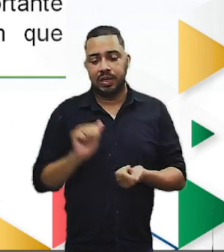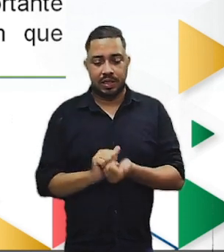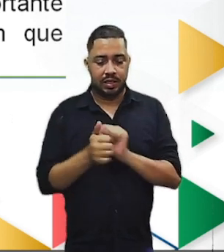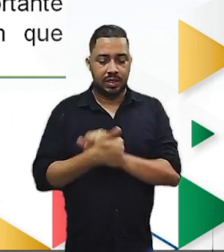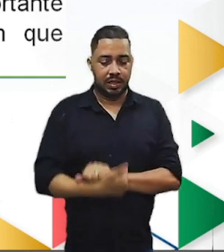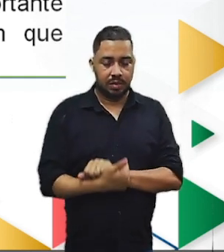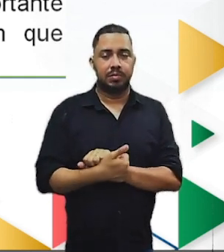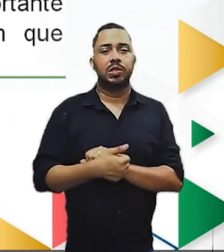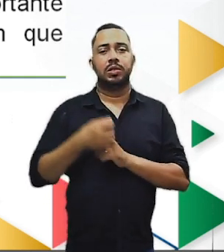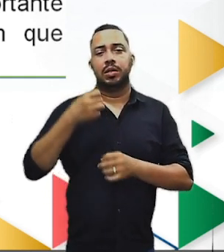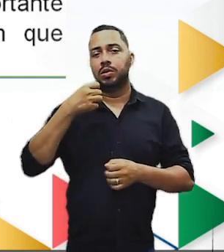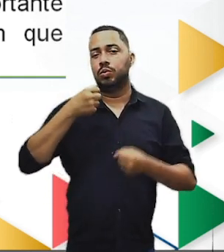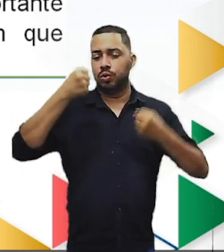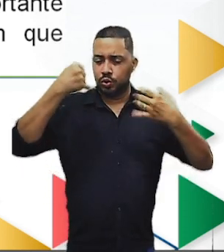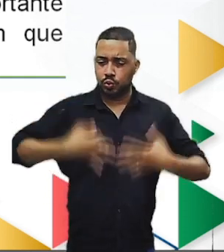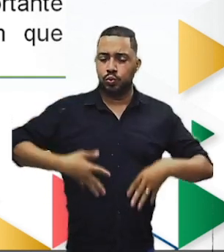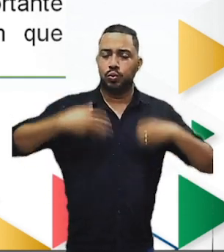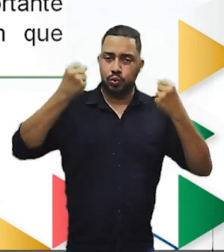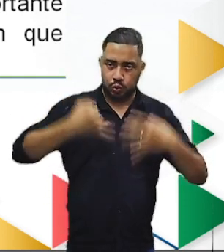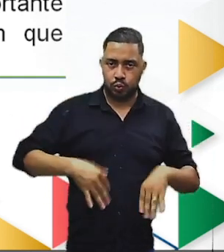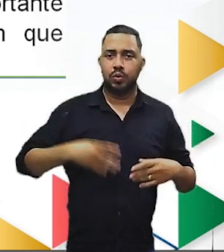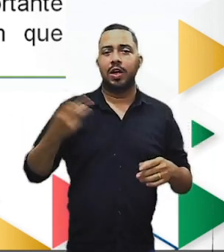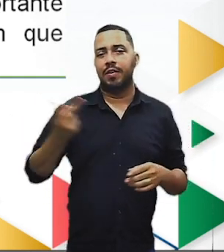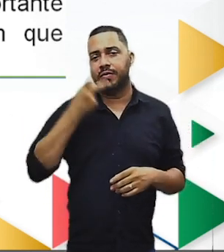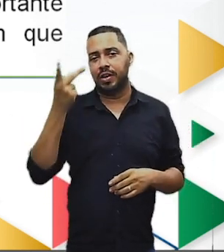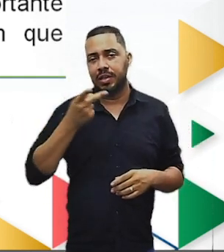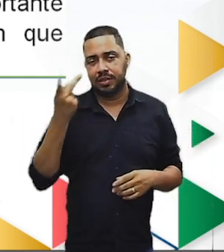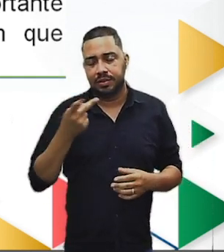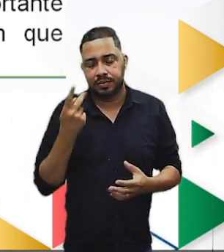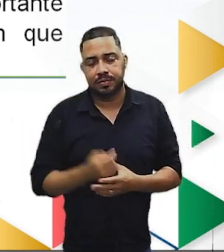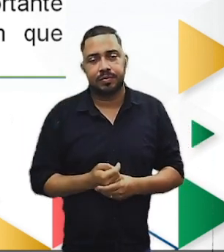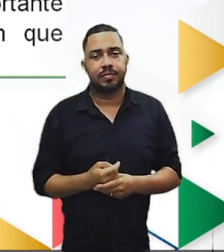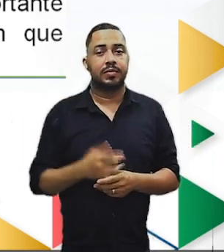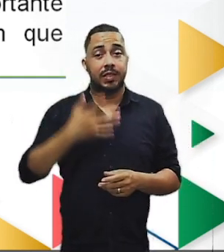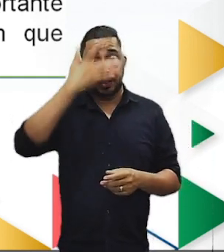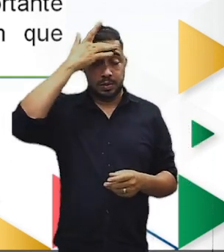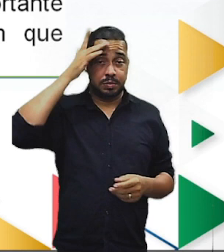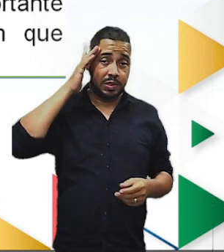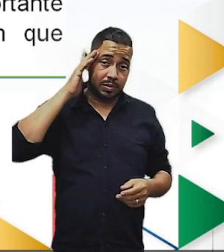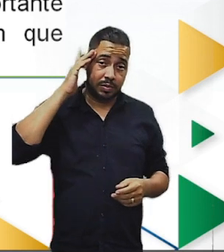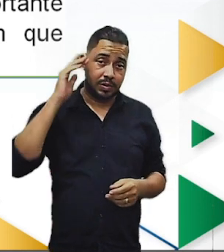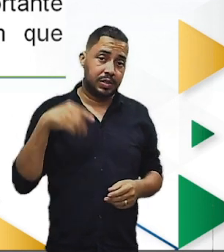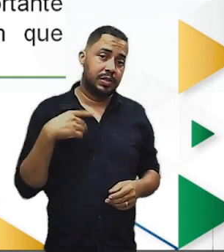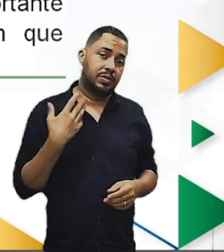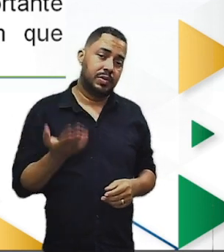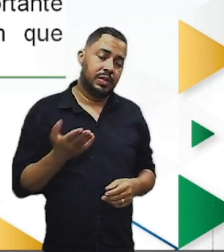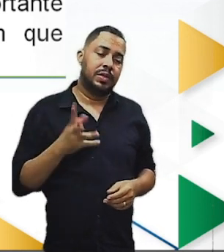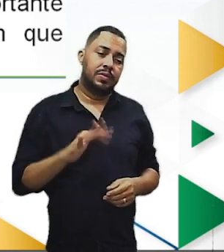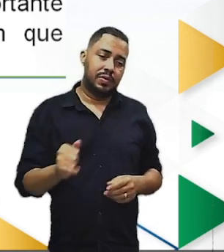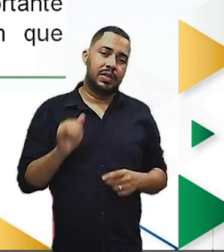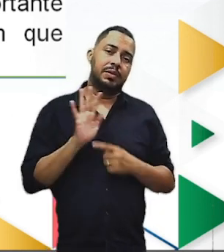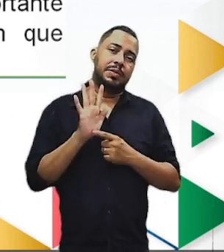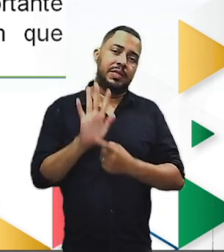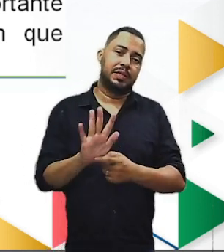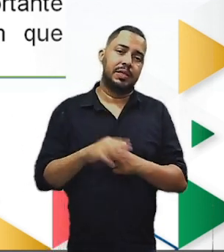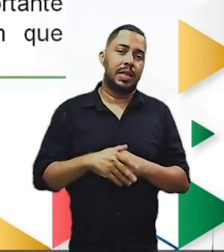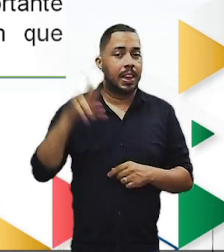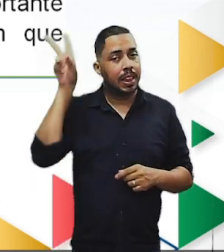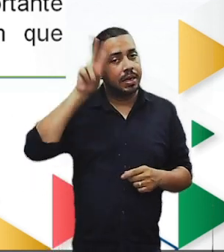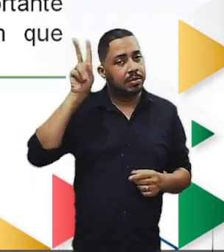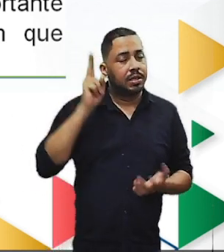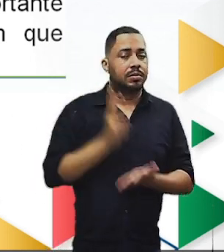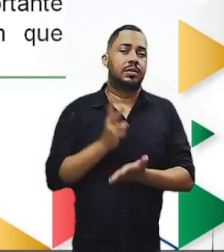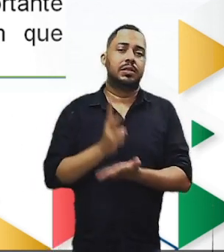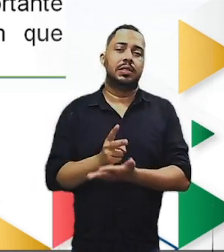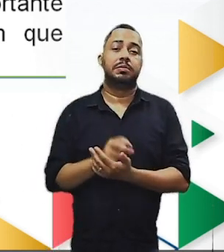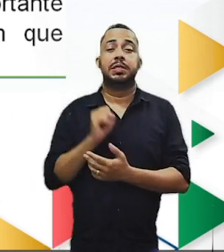seu discurso, justamente a sua fala, as pessoas a quem vocês vão apresentar, lembrando sempre,